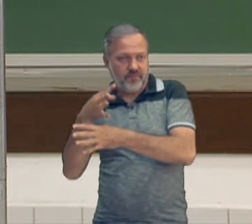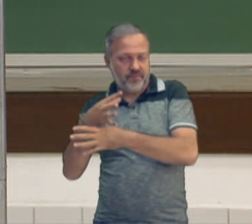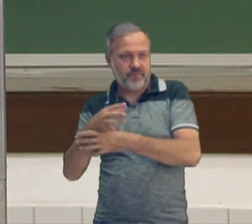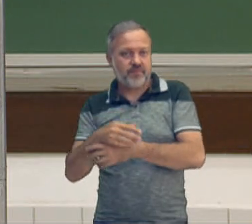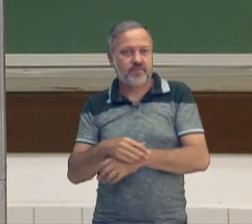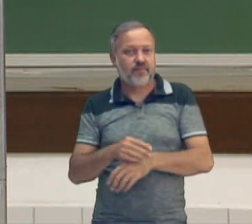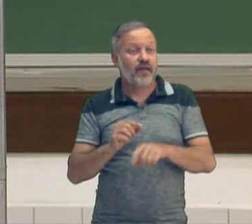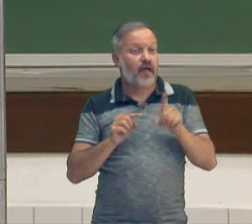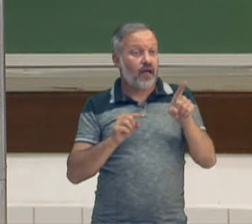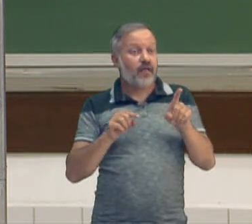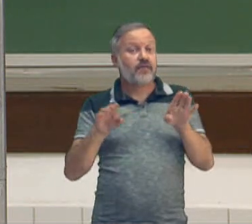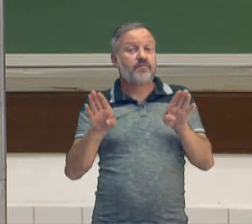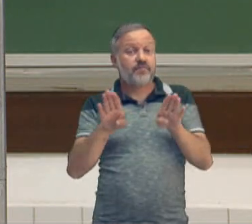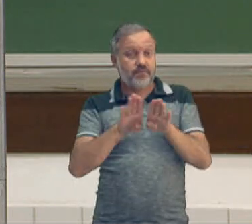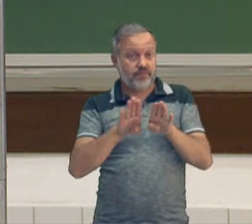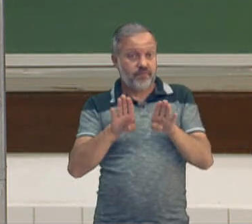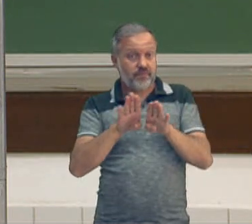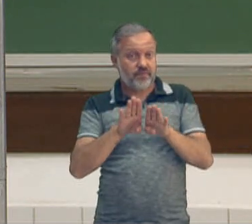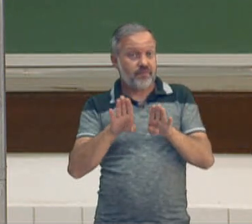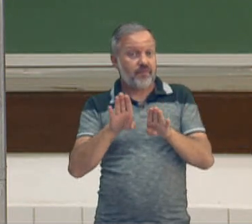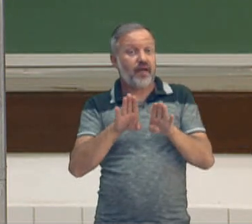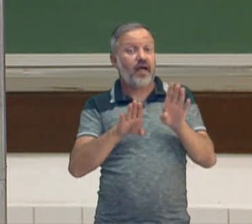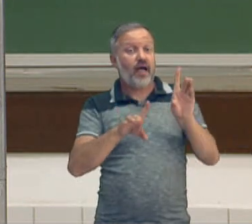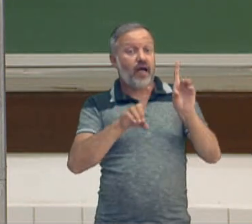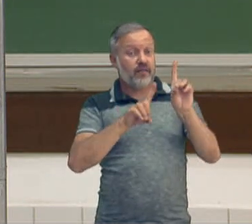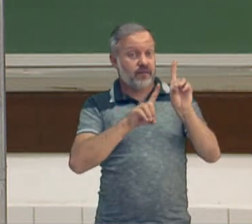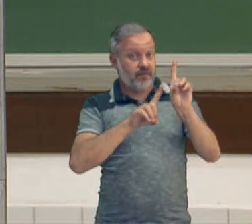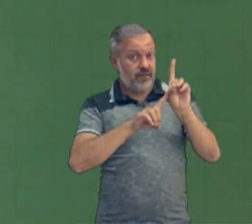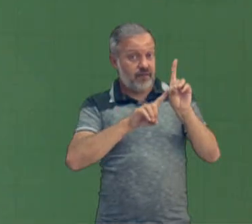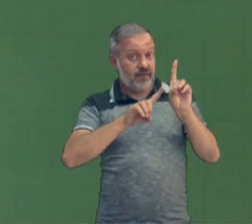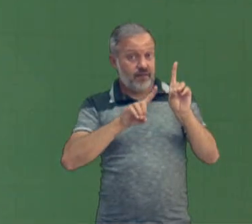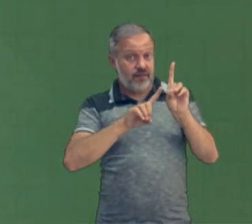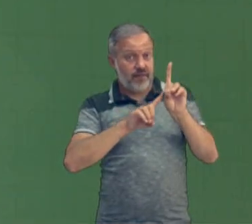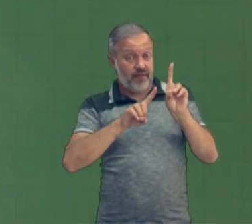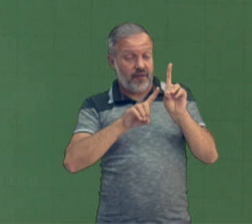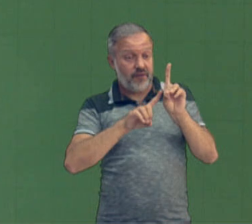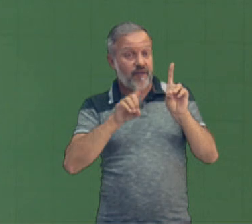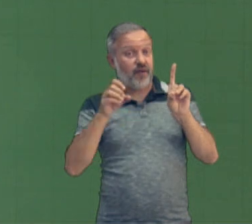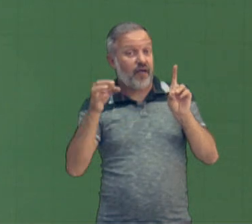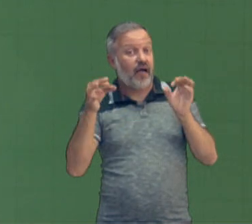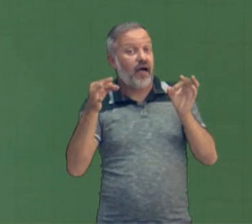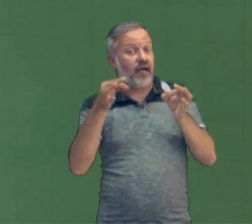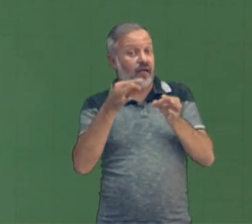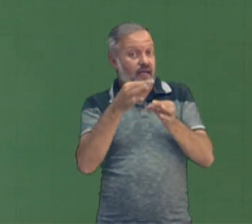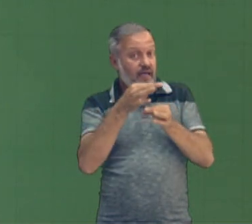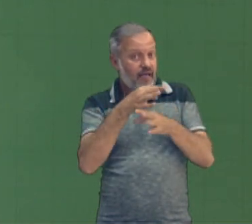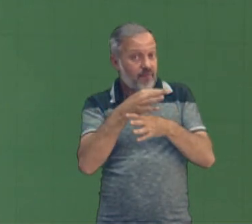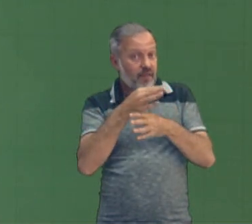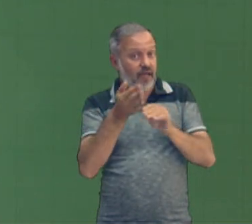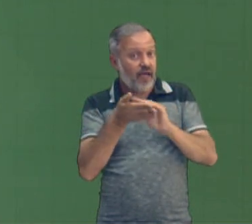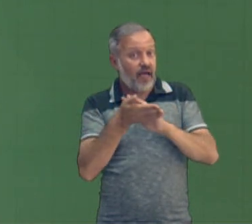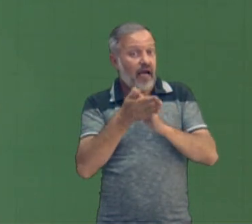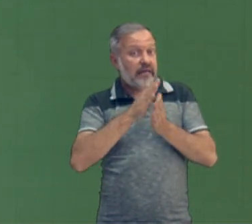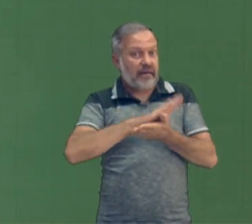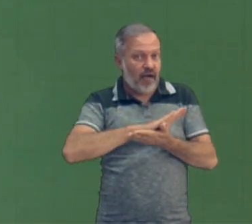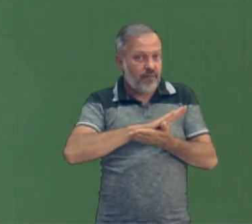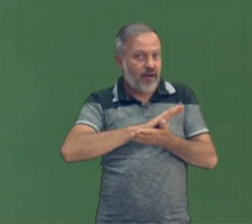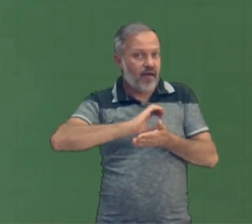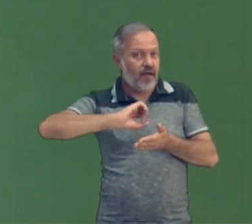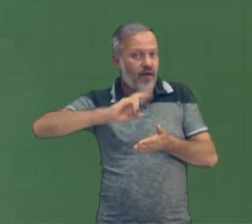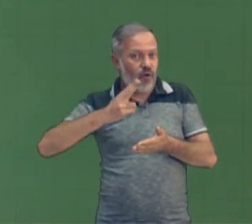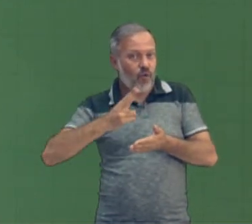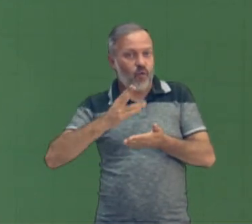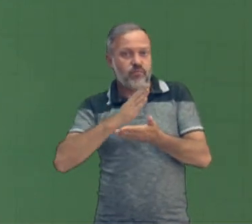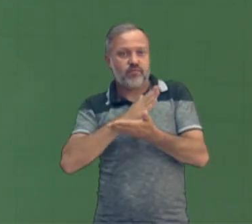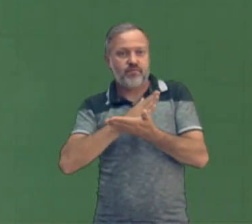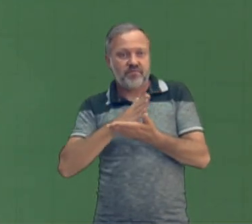morte, mas temos que entender que tudo que é criado num processo de destruição e criação. Por isso que